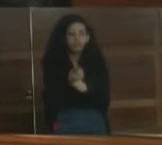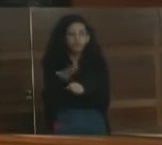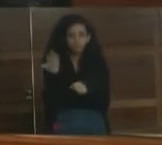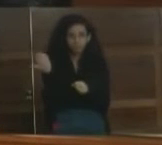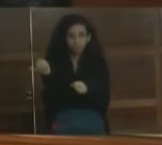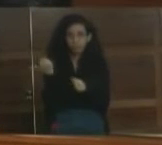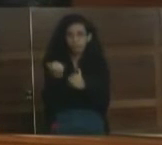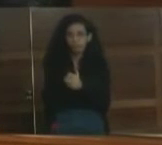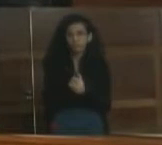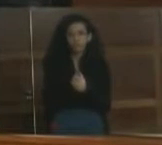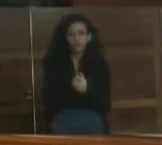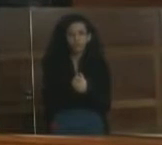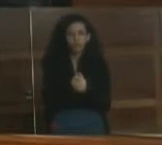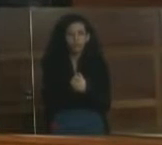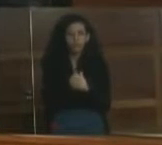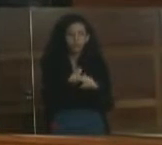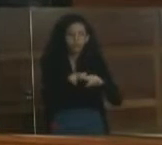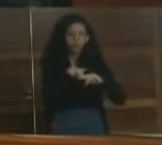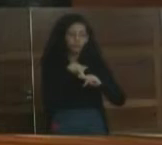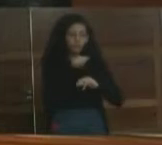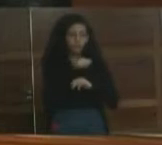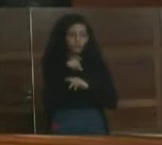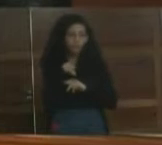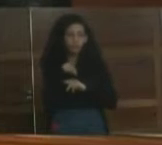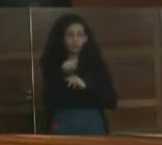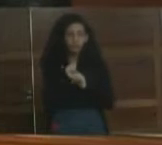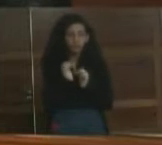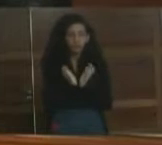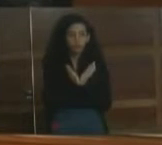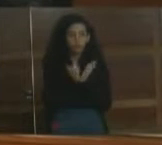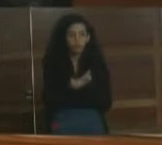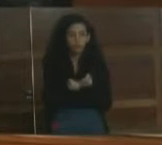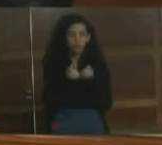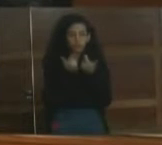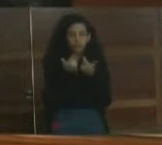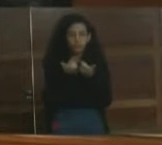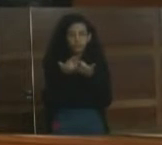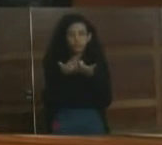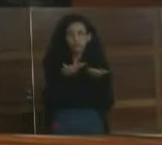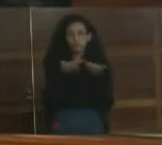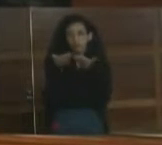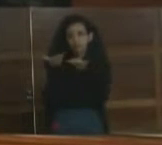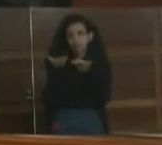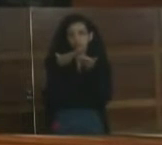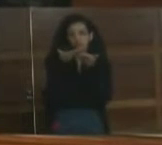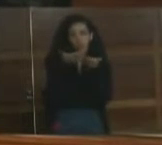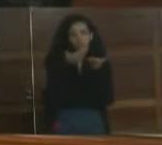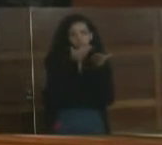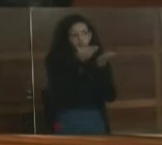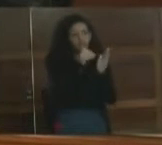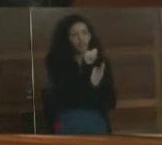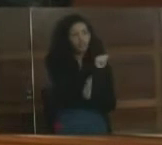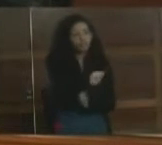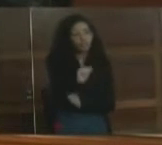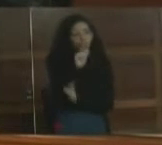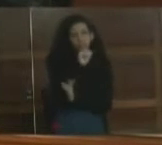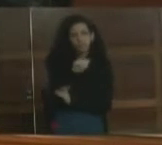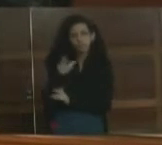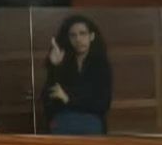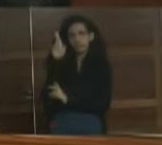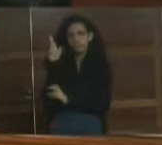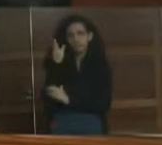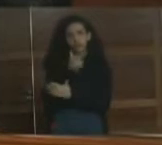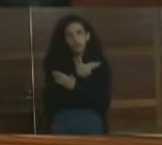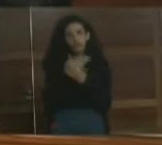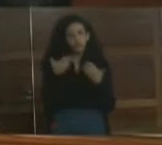2019 tratando-se de audiência pública essa condições pediu convite para as autoridades locais para as associações e